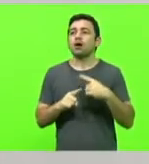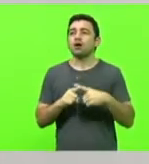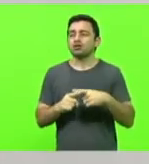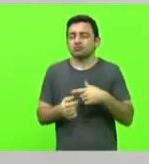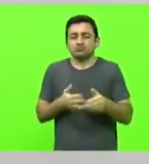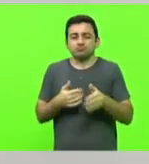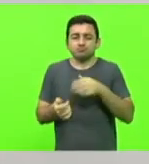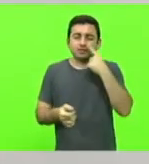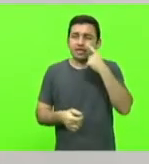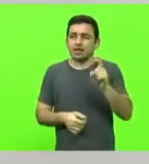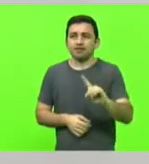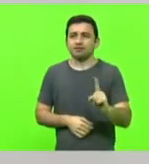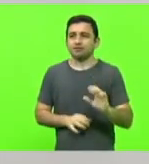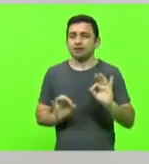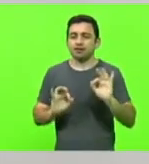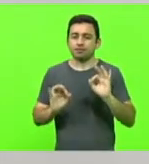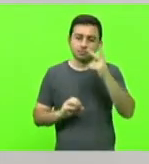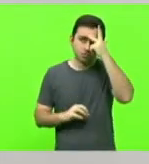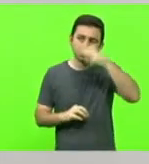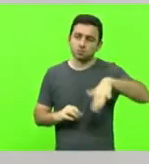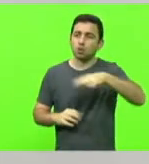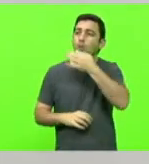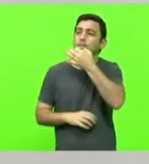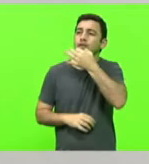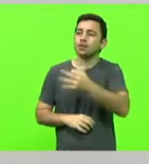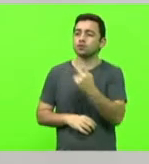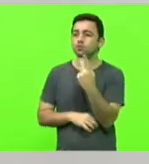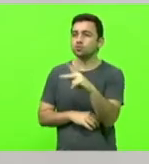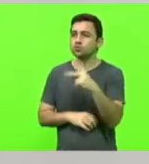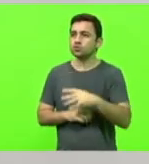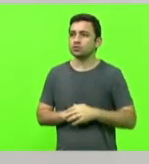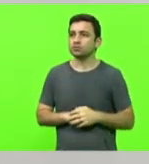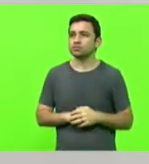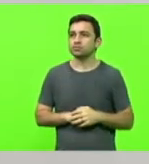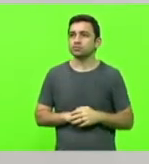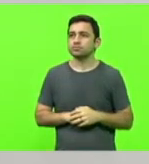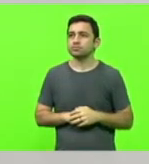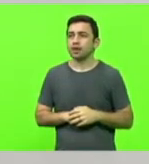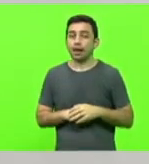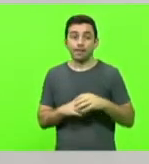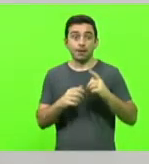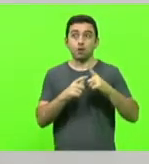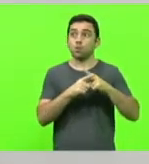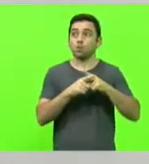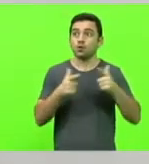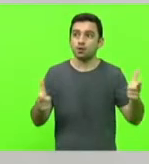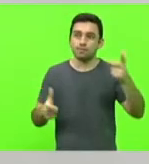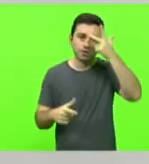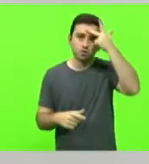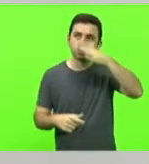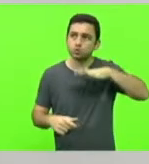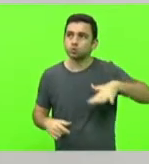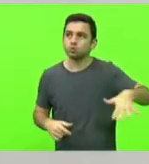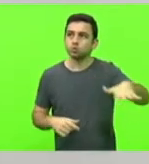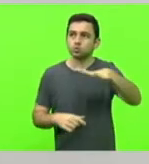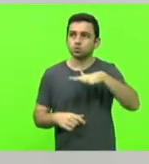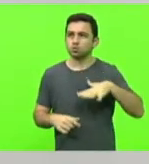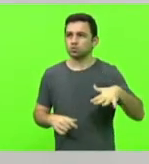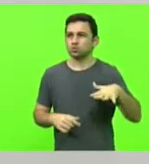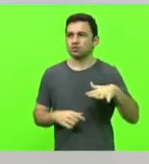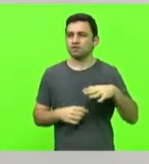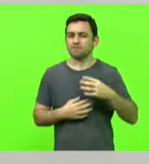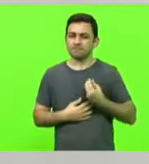interessa para as pessoas a opinião de vocês, para o grosso, para o grande número de pessoas que não vivem no